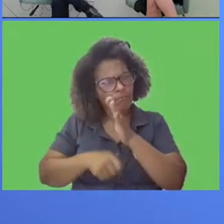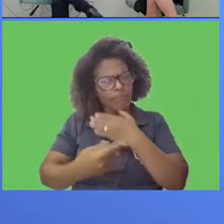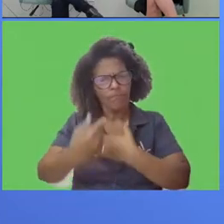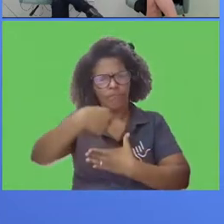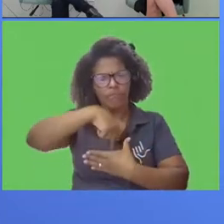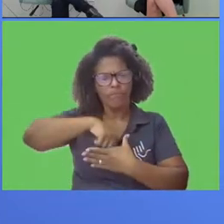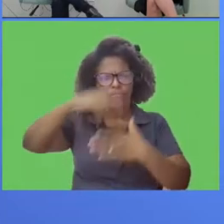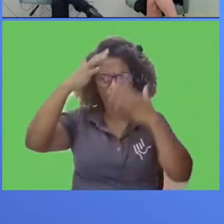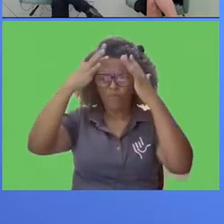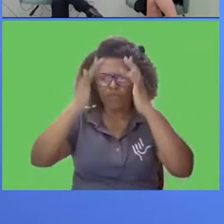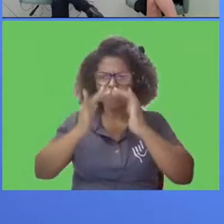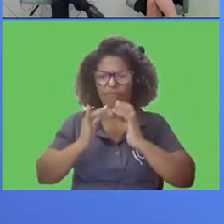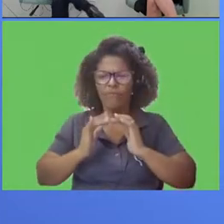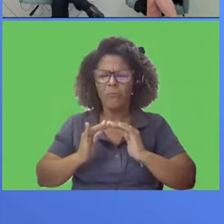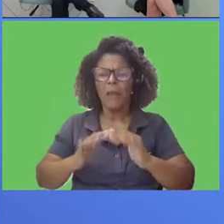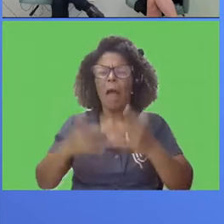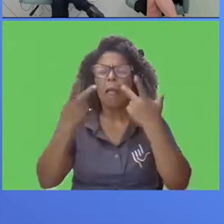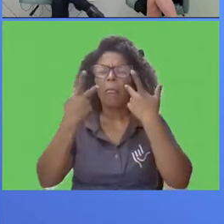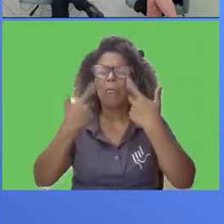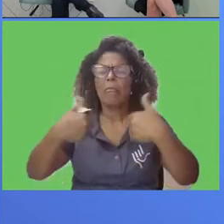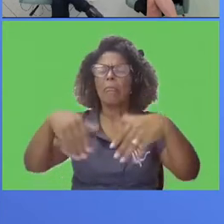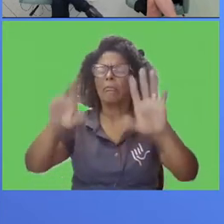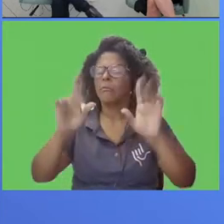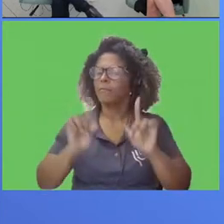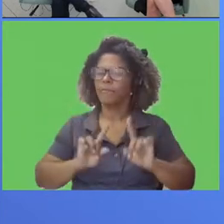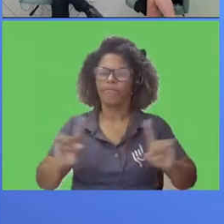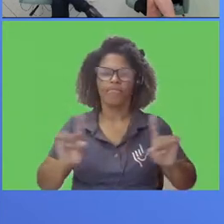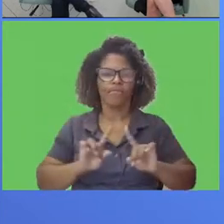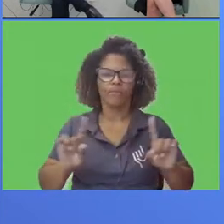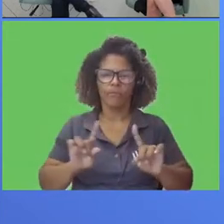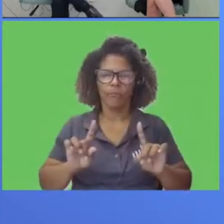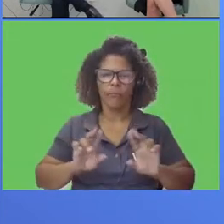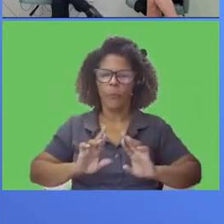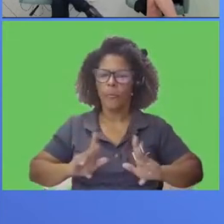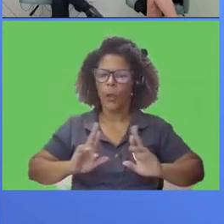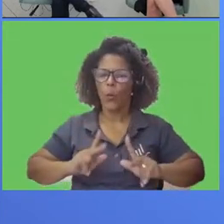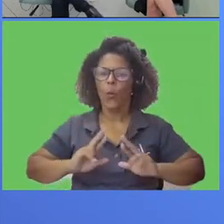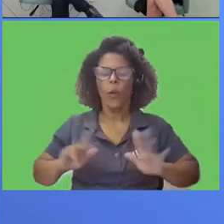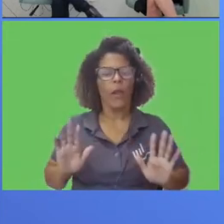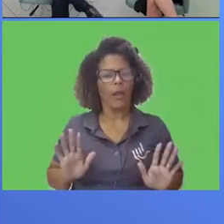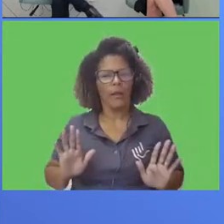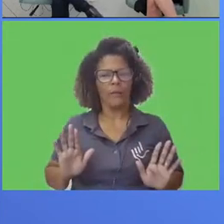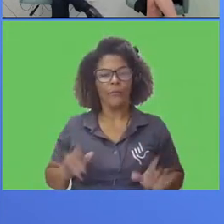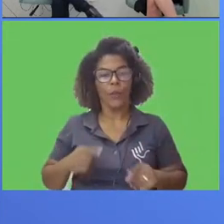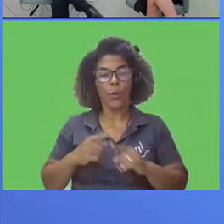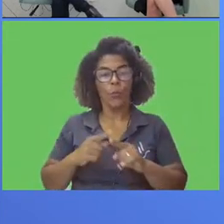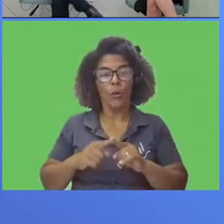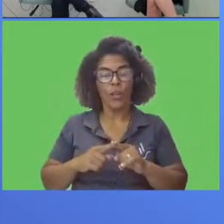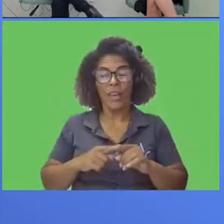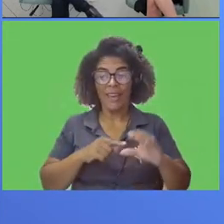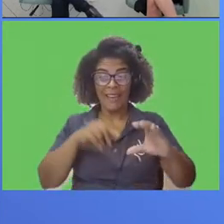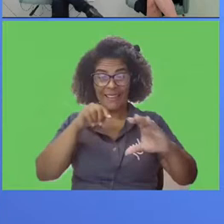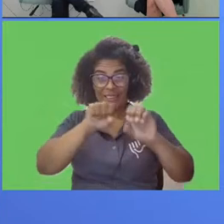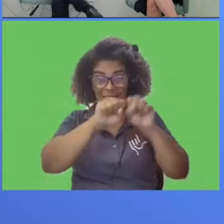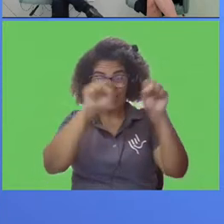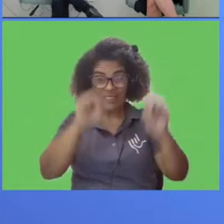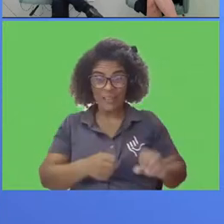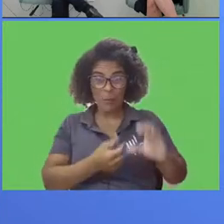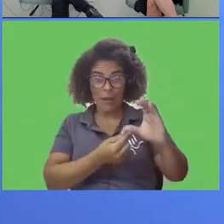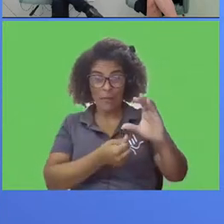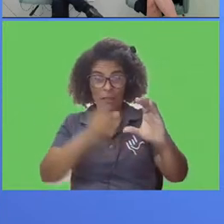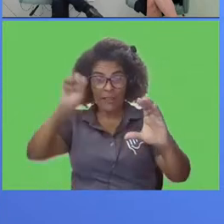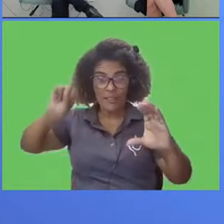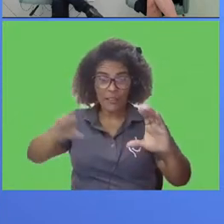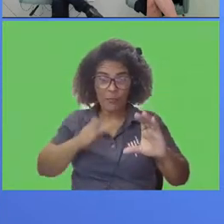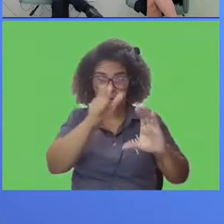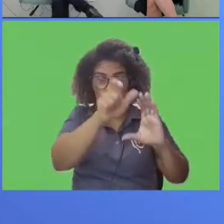nesses processos aí de, né, de certa forma, o corpo no capitalismo é esse corpo que encarna também essas